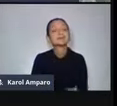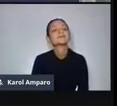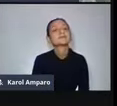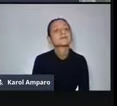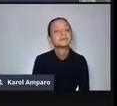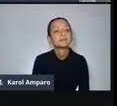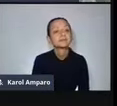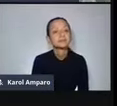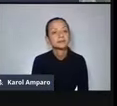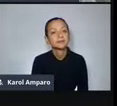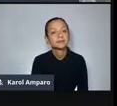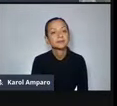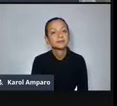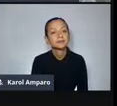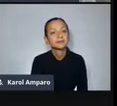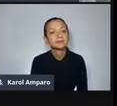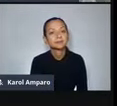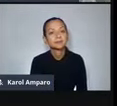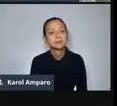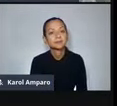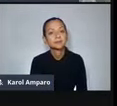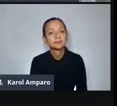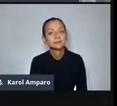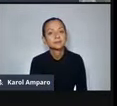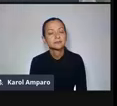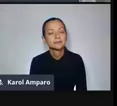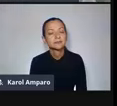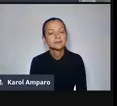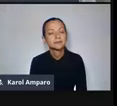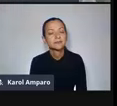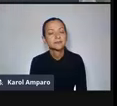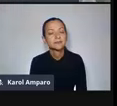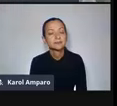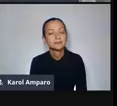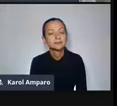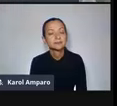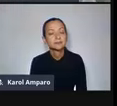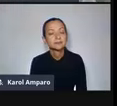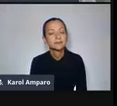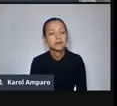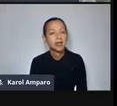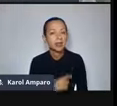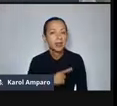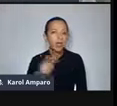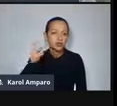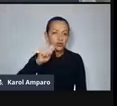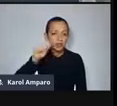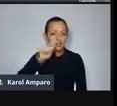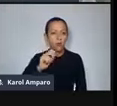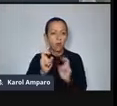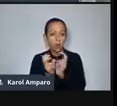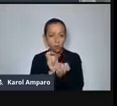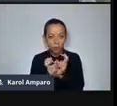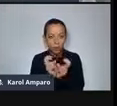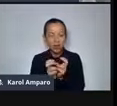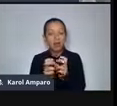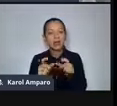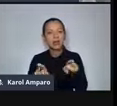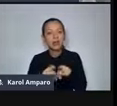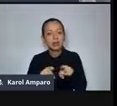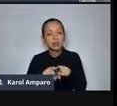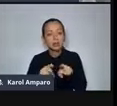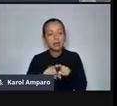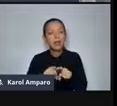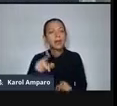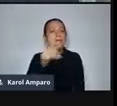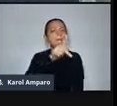hoje nós estamos aí na ICA, na International Capoeira Association, né? E juntamente com outros grandiosos mestres